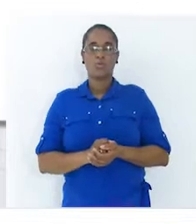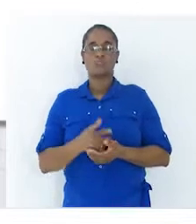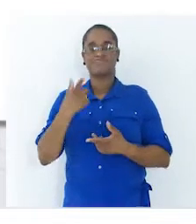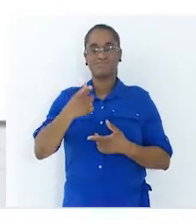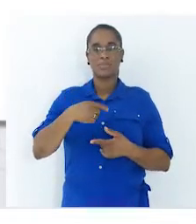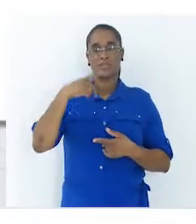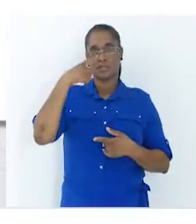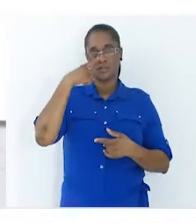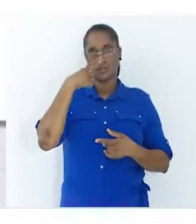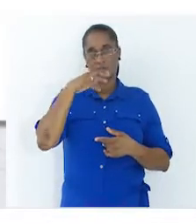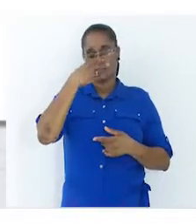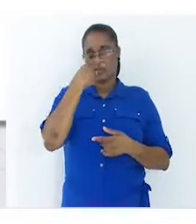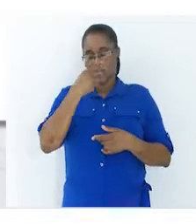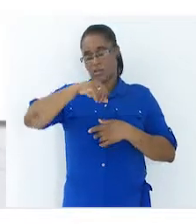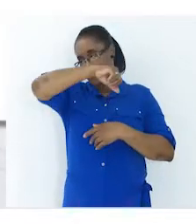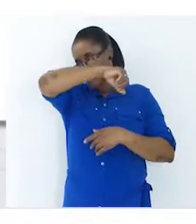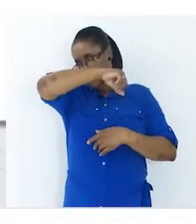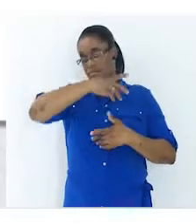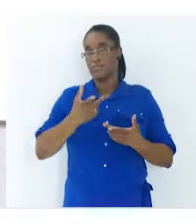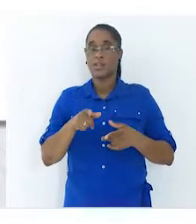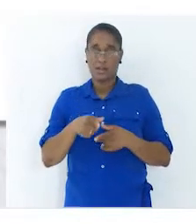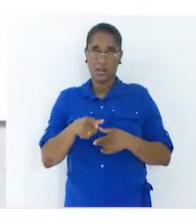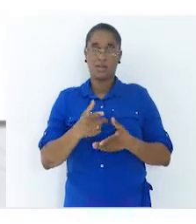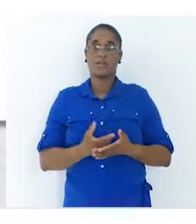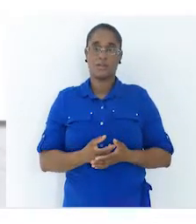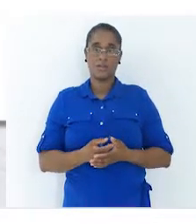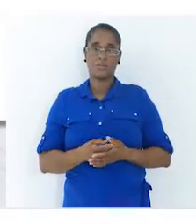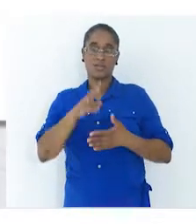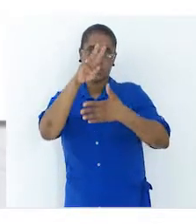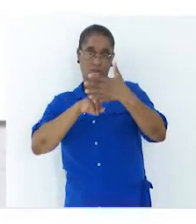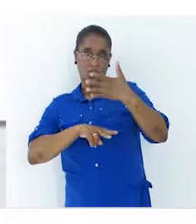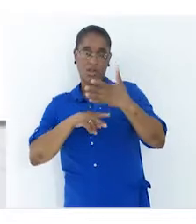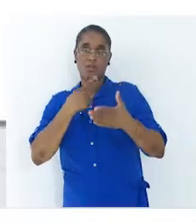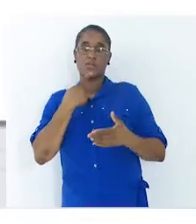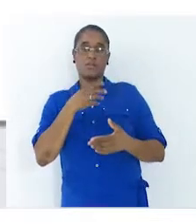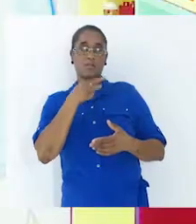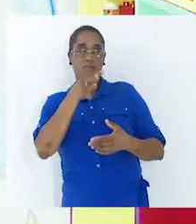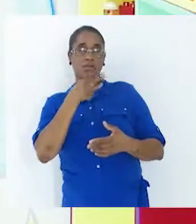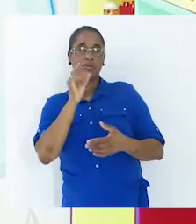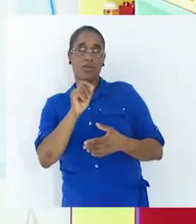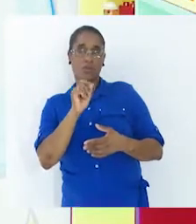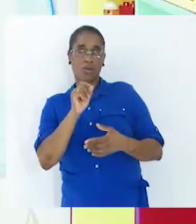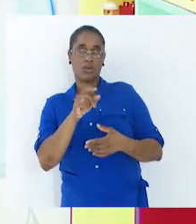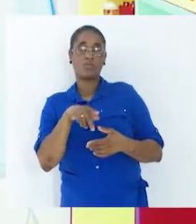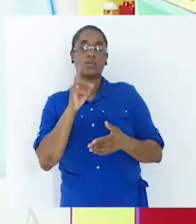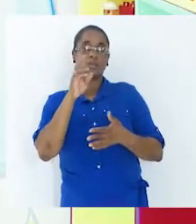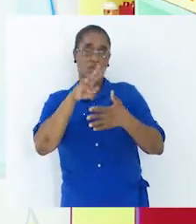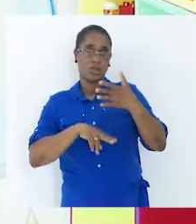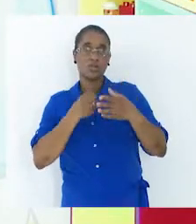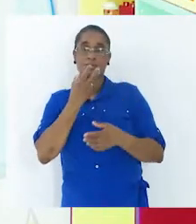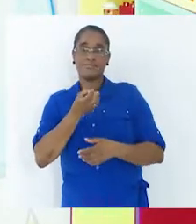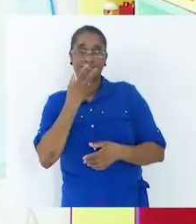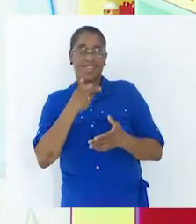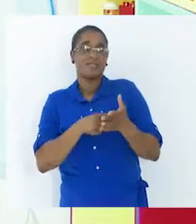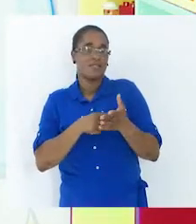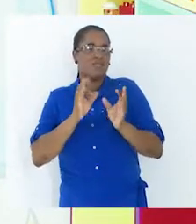textos são textos que nós chamamos de texto de argumentação. é necessário ter sempre